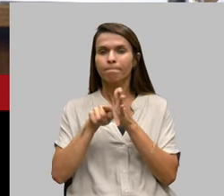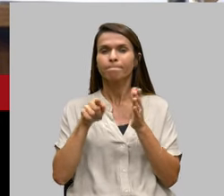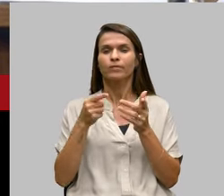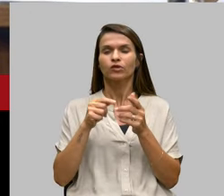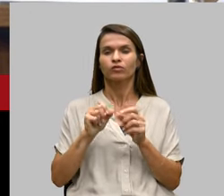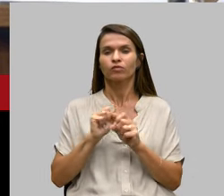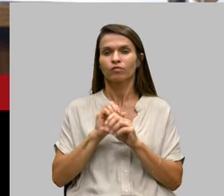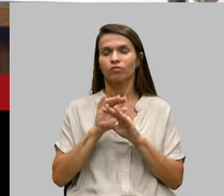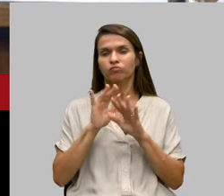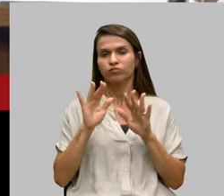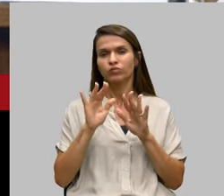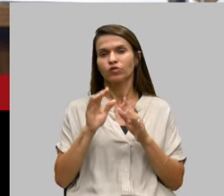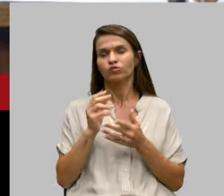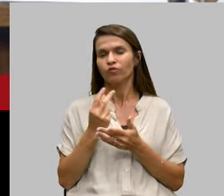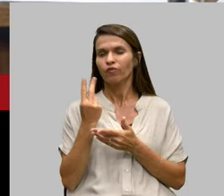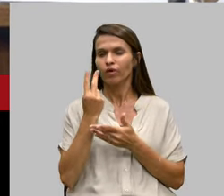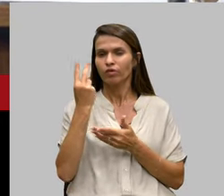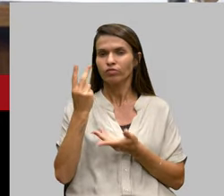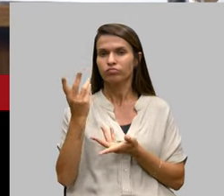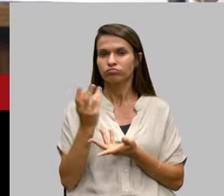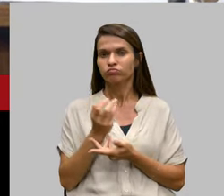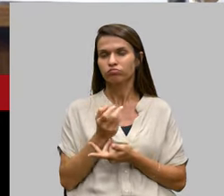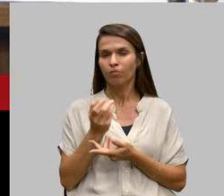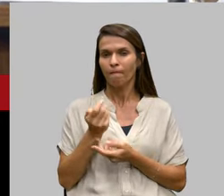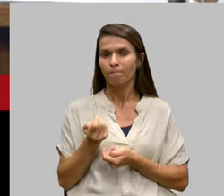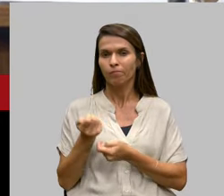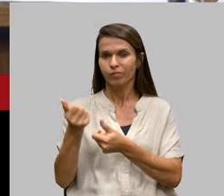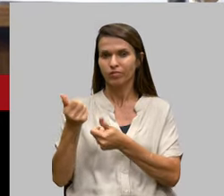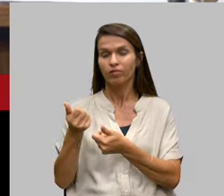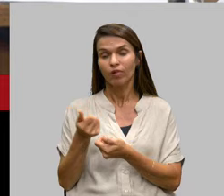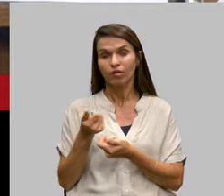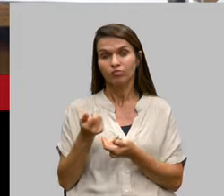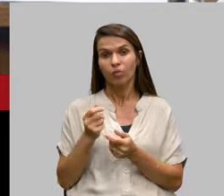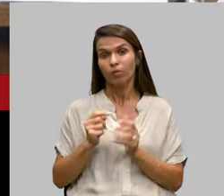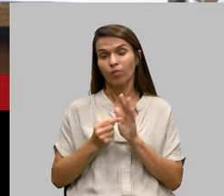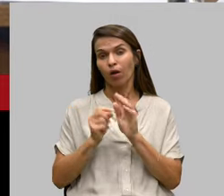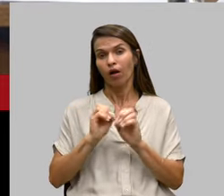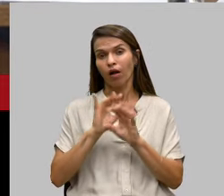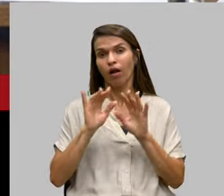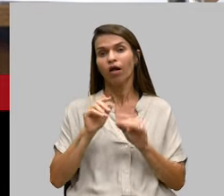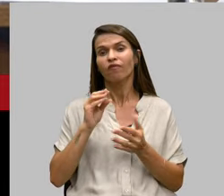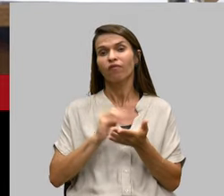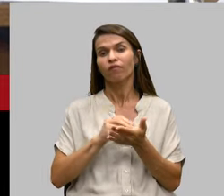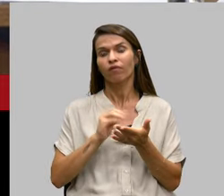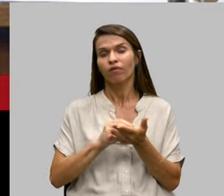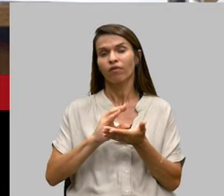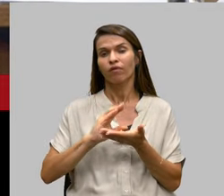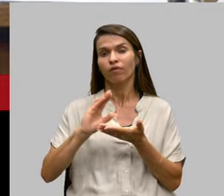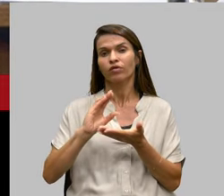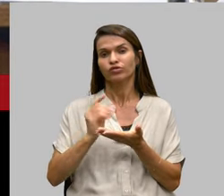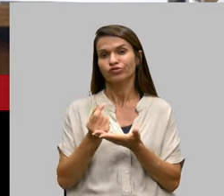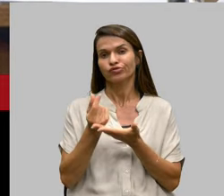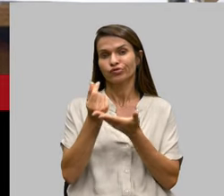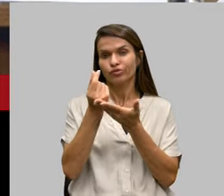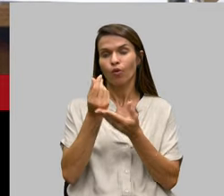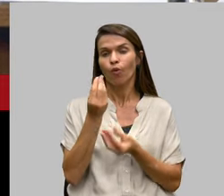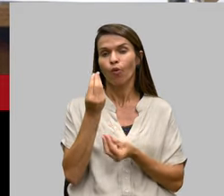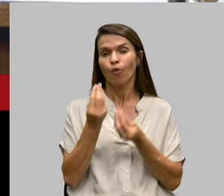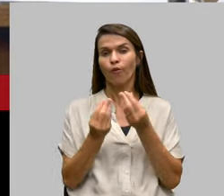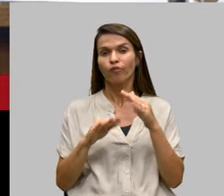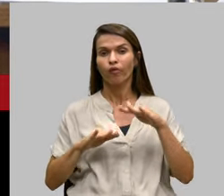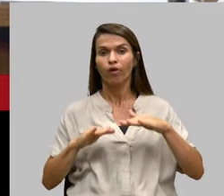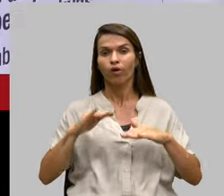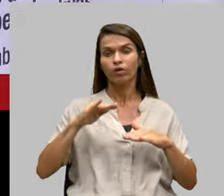benefícios Mas a questão tá muito clara falta dinheiro falta recurso como que eu vou equilibrar sendo que falta